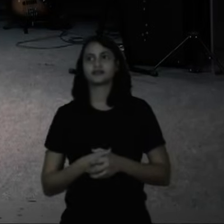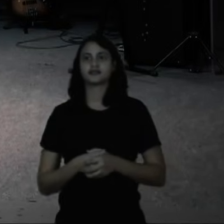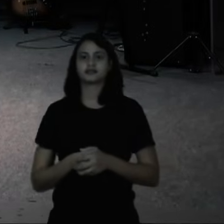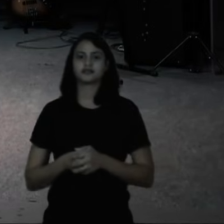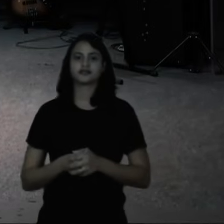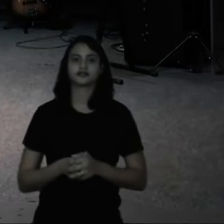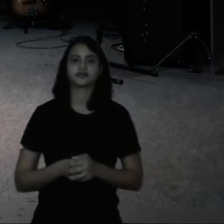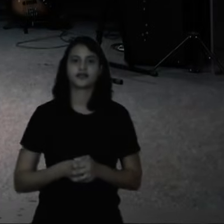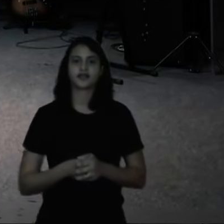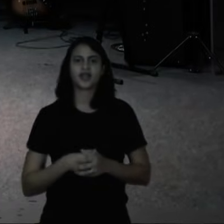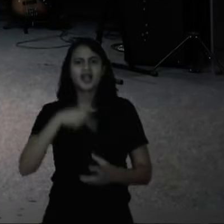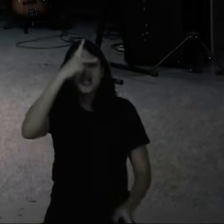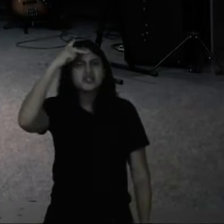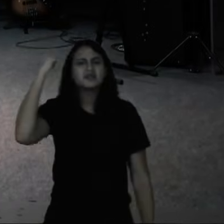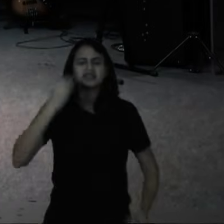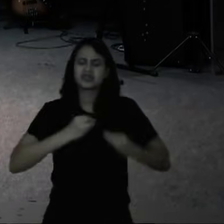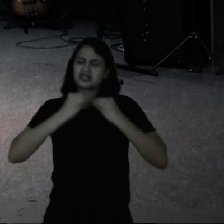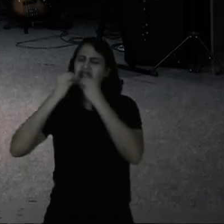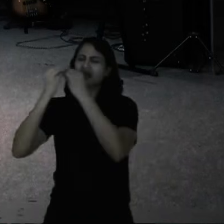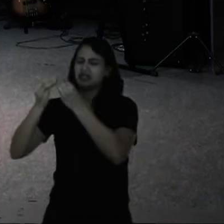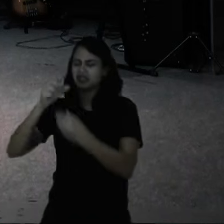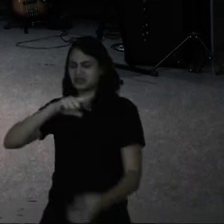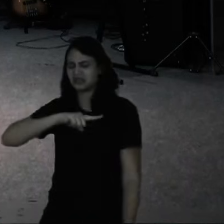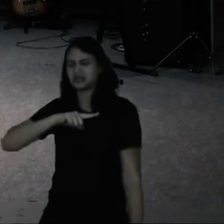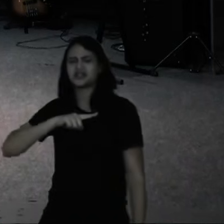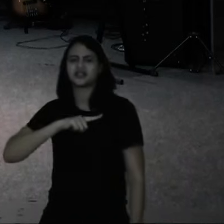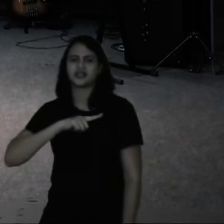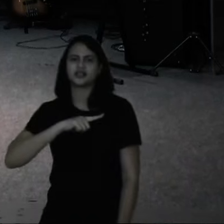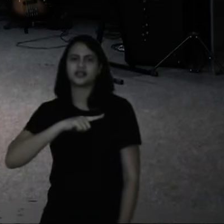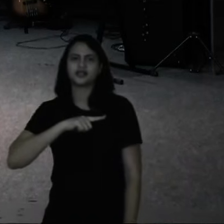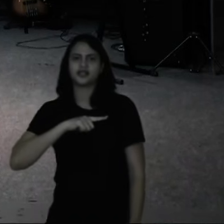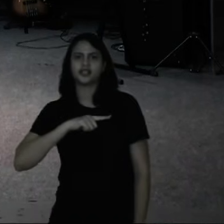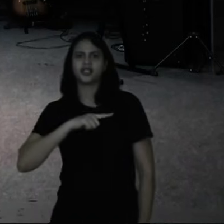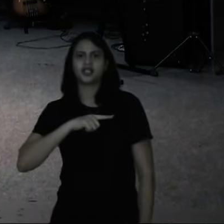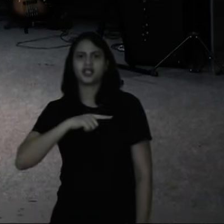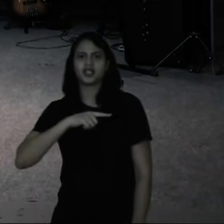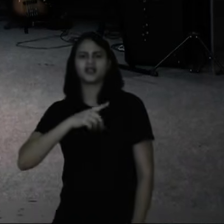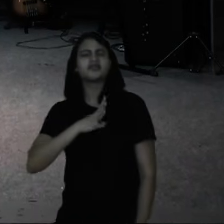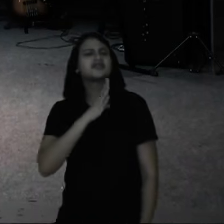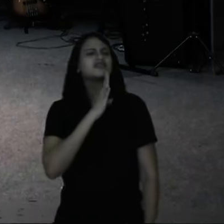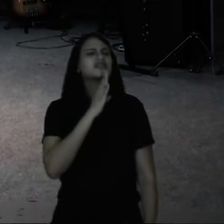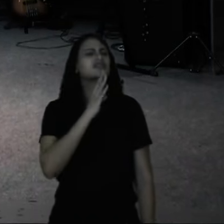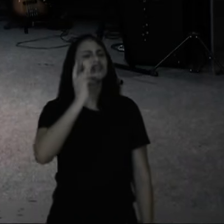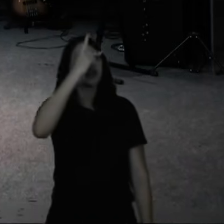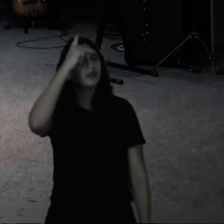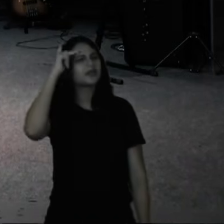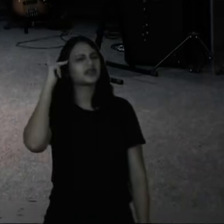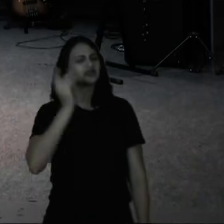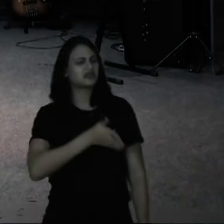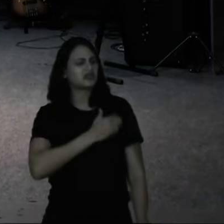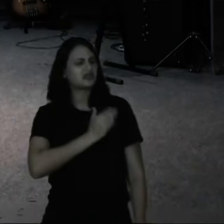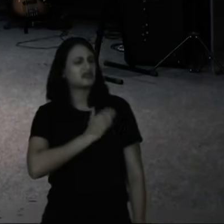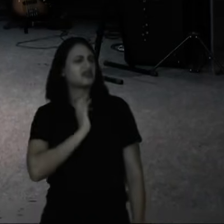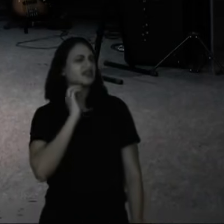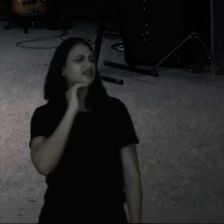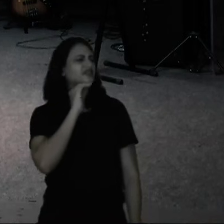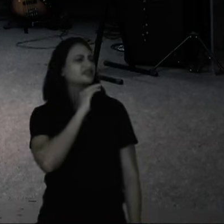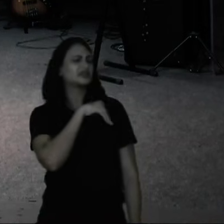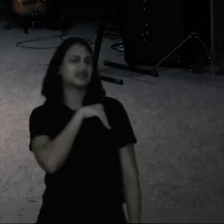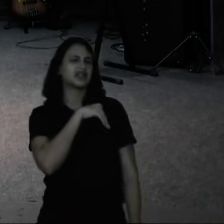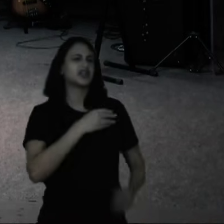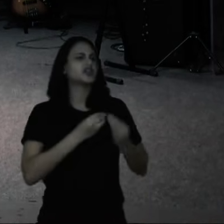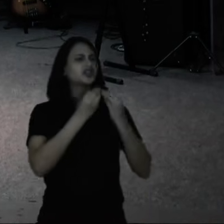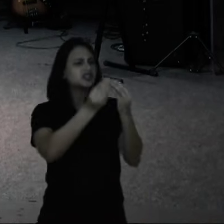Só dão o que tem, gente. Se você conhecer alguém que tem um coração amargurado, essa pessoa só vai passar amargura. Se